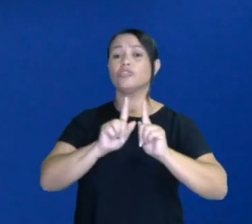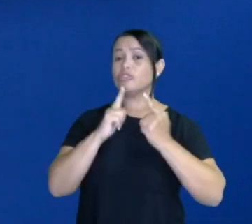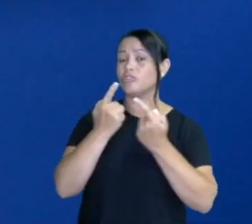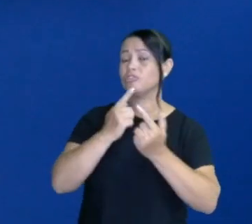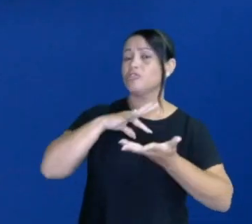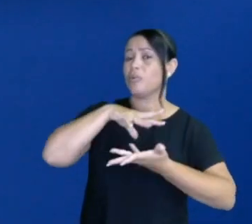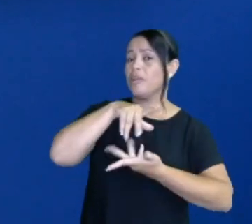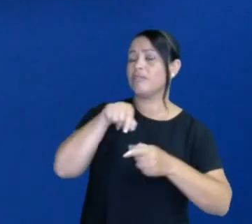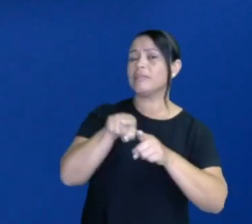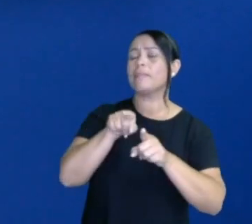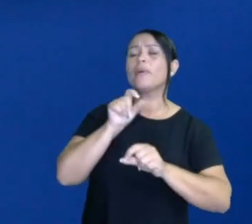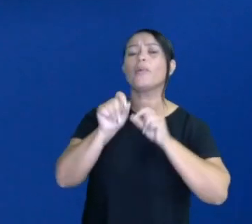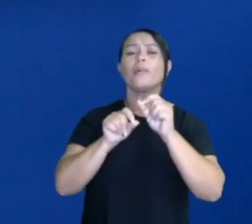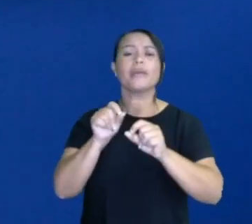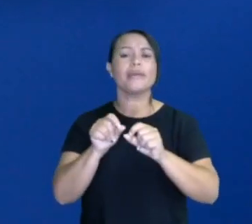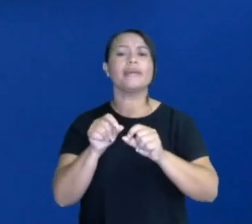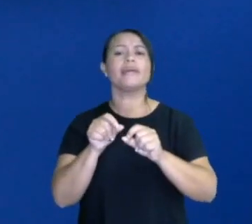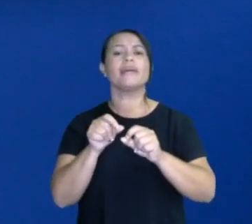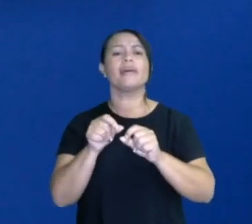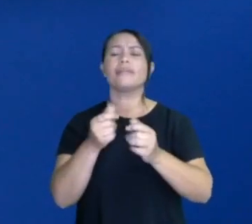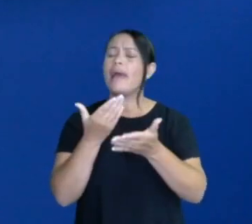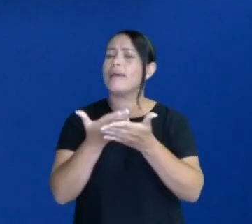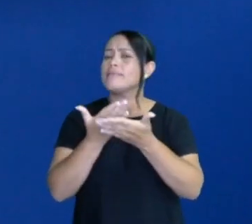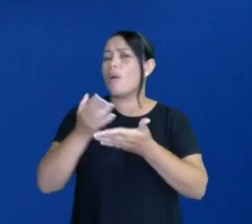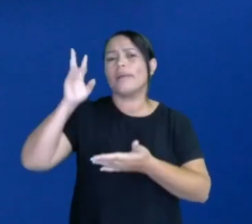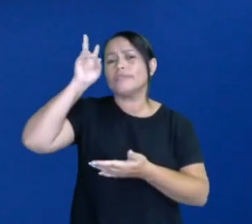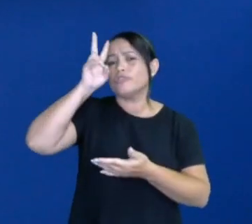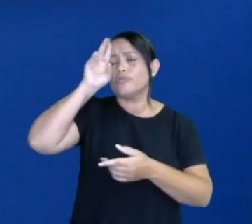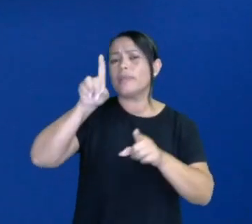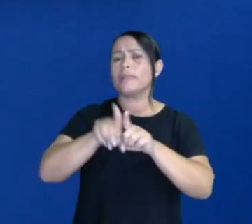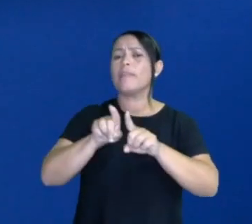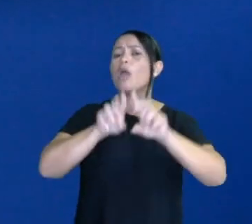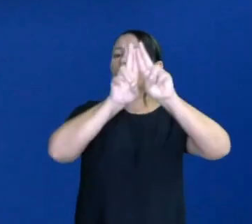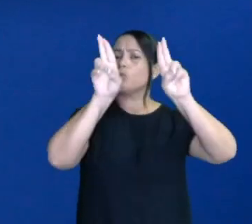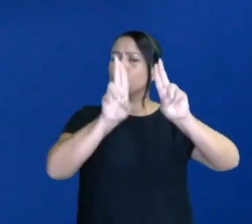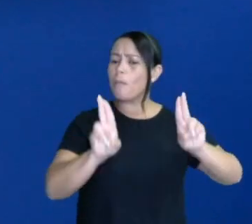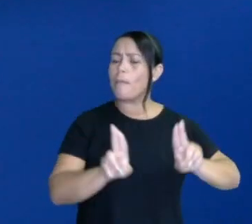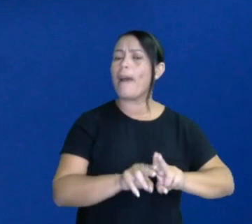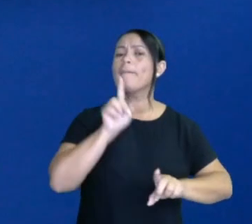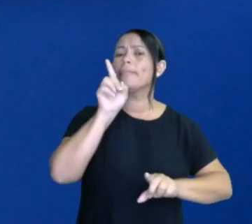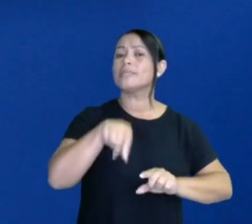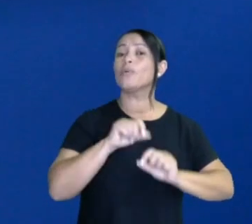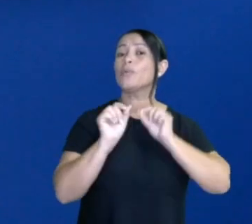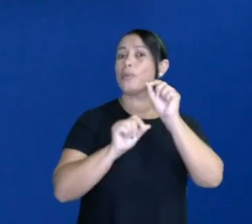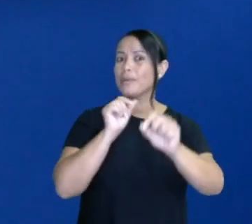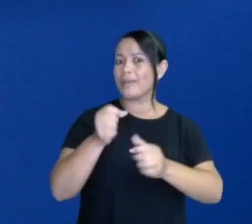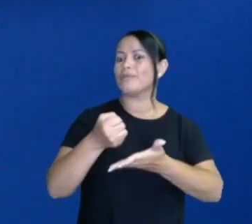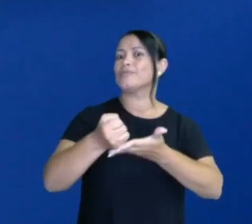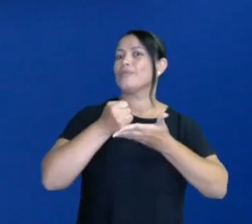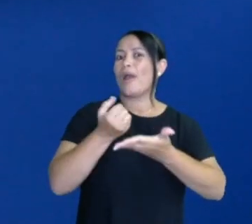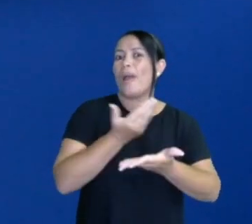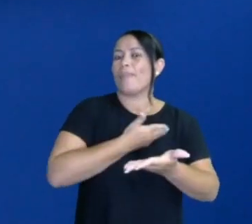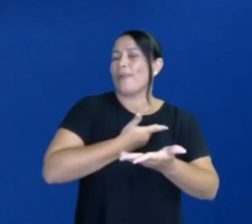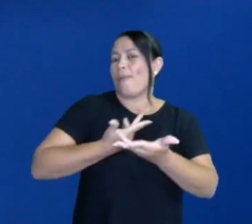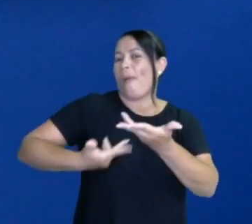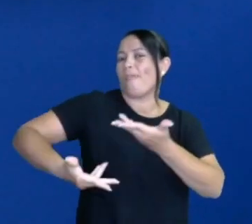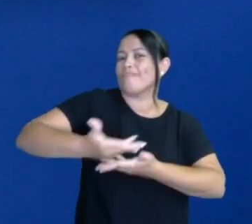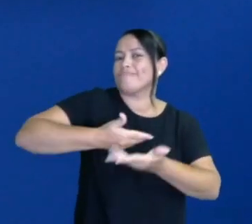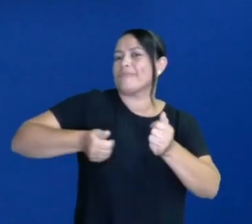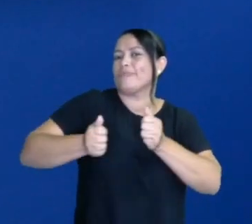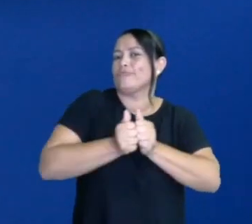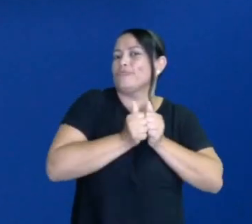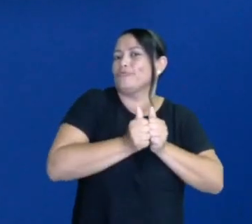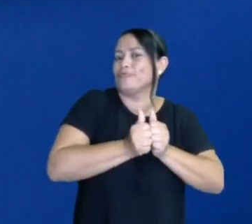tanto quando a gente engloba também as aulas de história, né? Os mapas, eles são os nossos super amigos e companheiros, porque